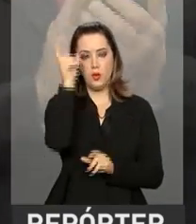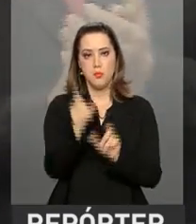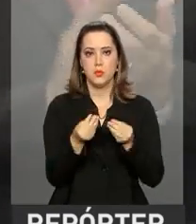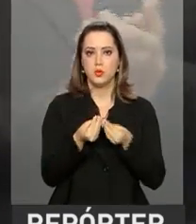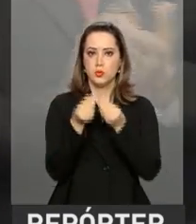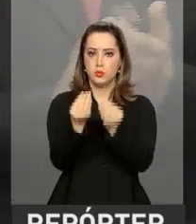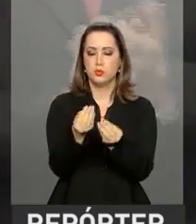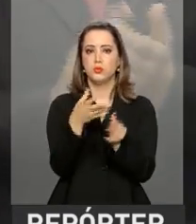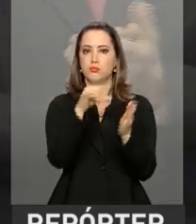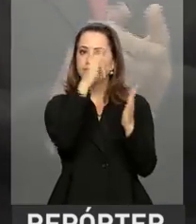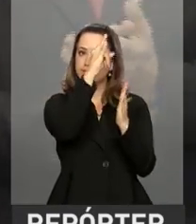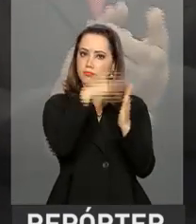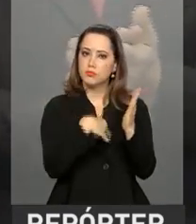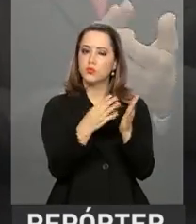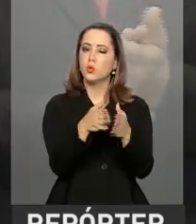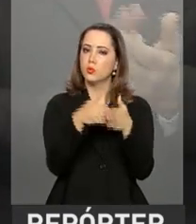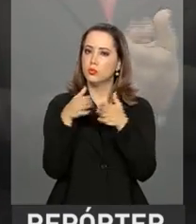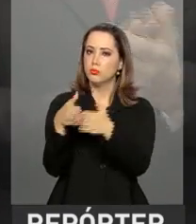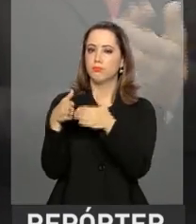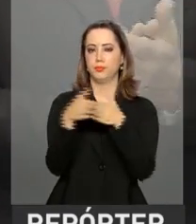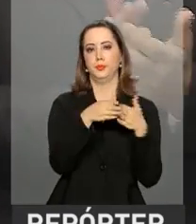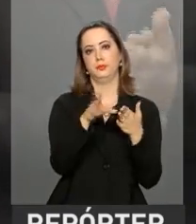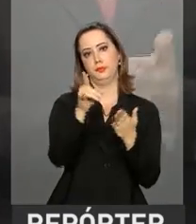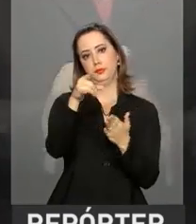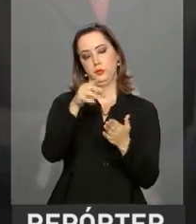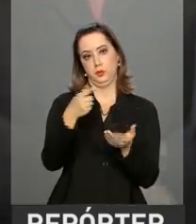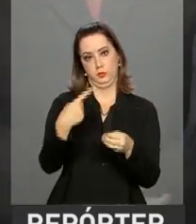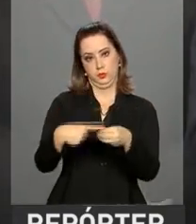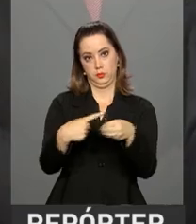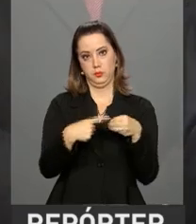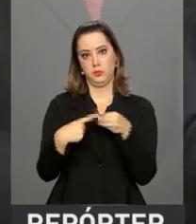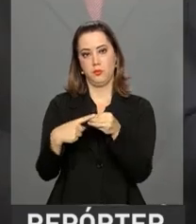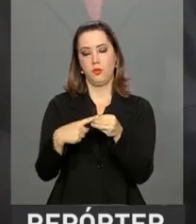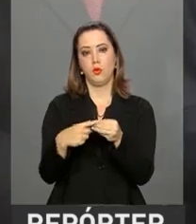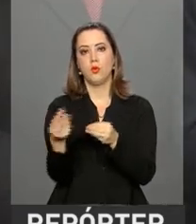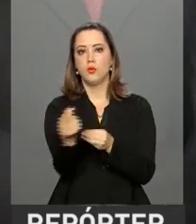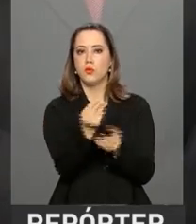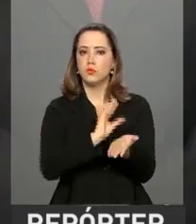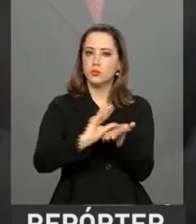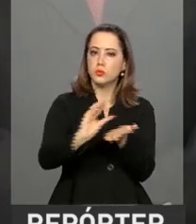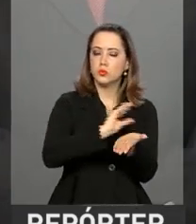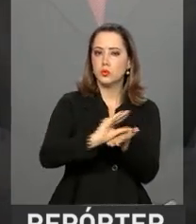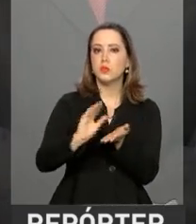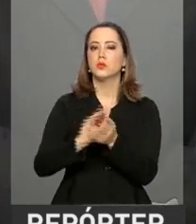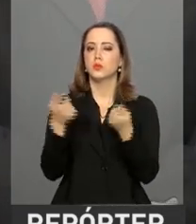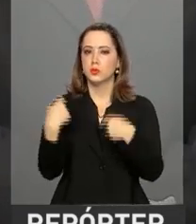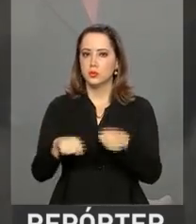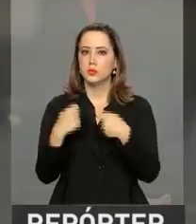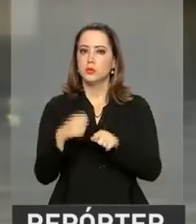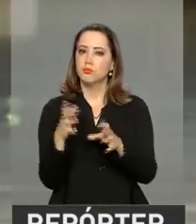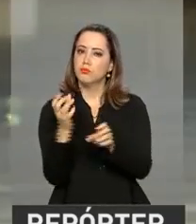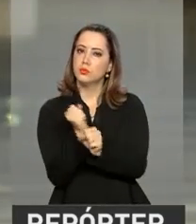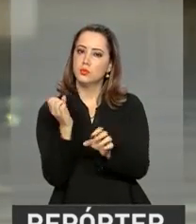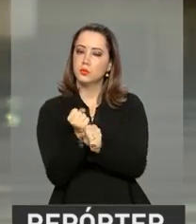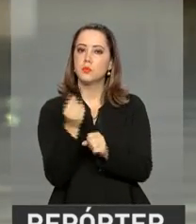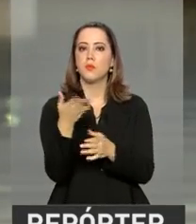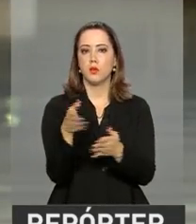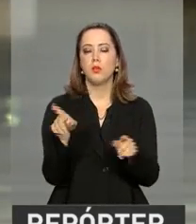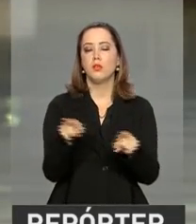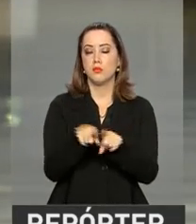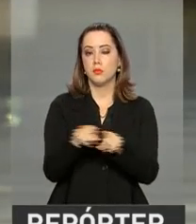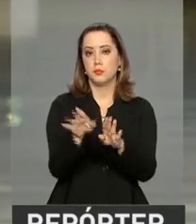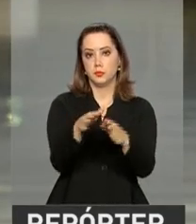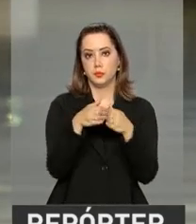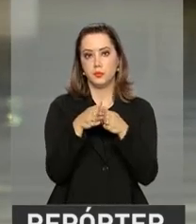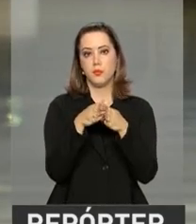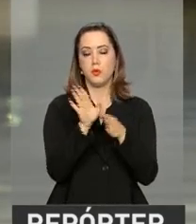documentos com as reivindicações dos Municípios tanto em relação aos recursos para equilibrar as contas municipais como também pedindo o apoio do presidente